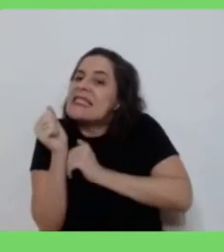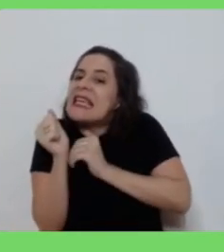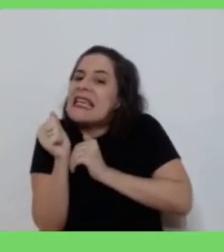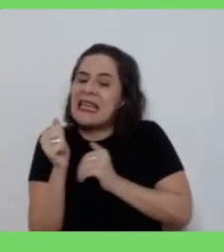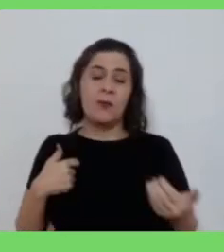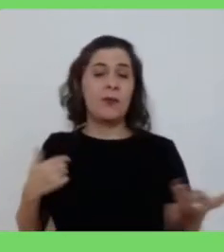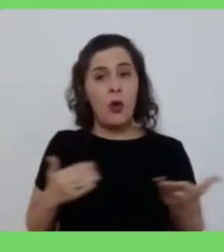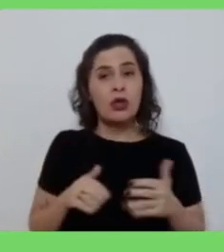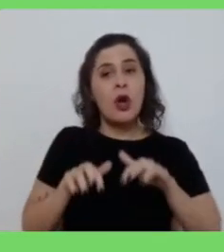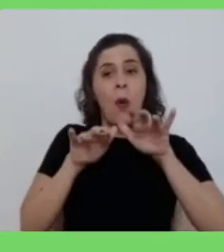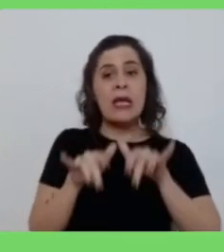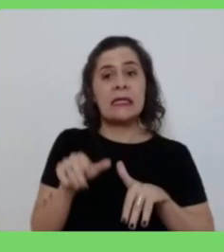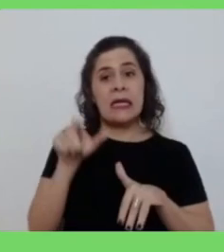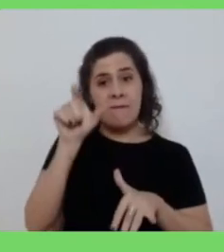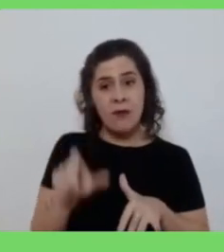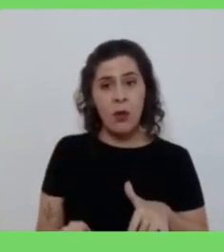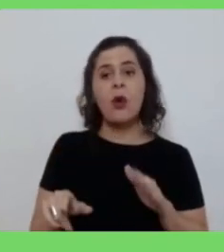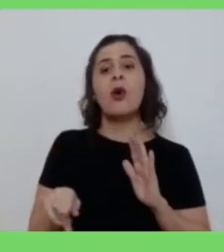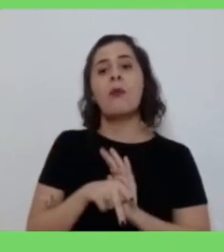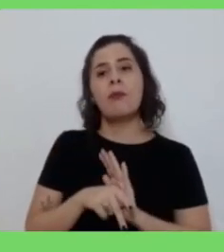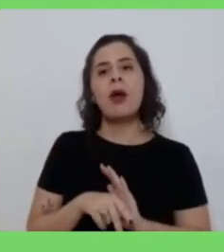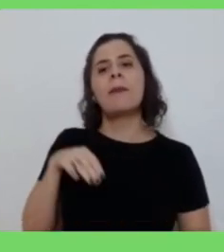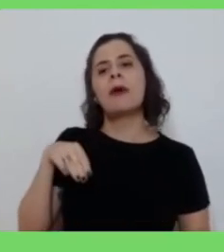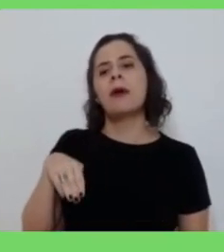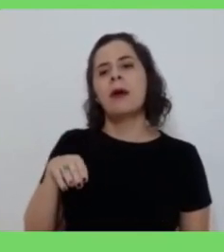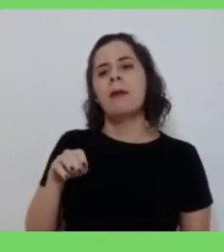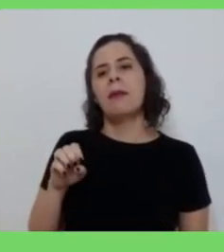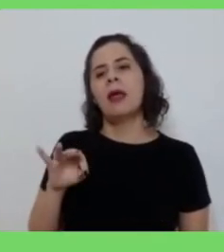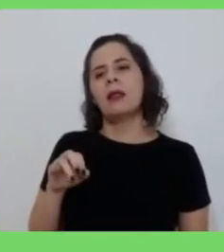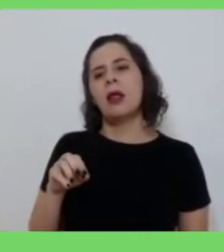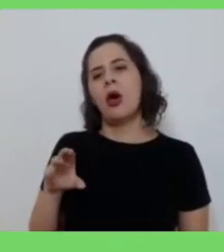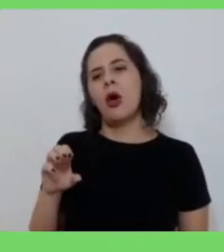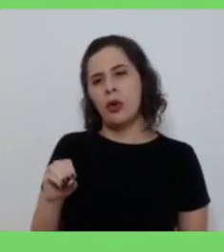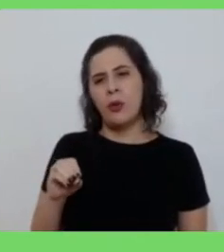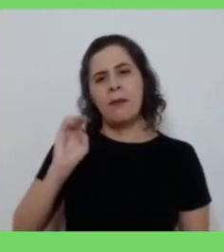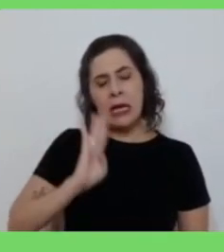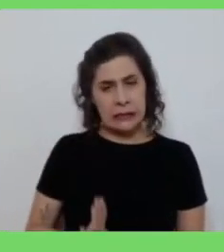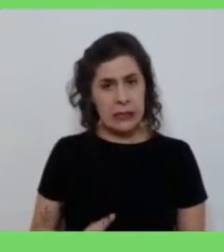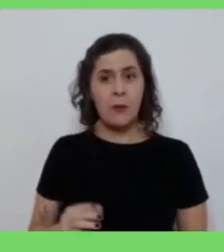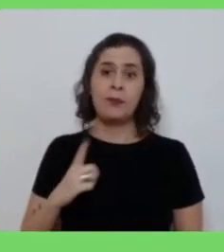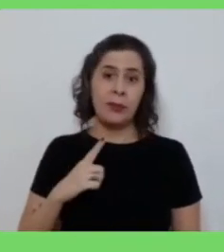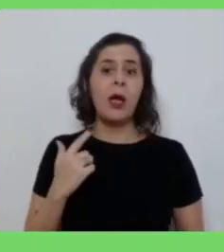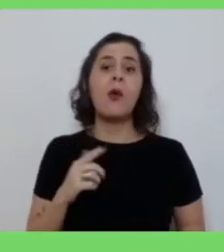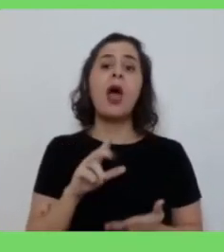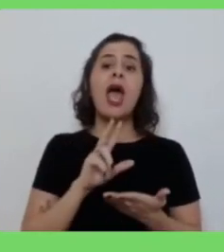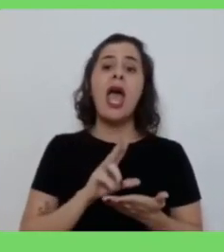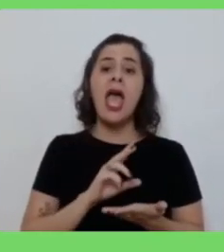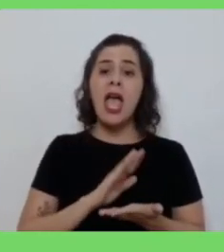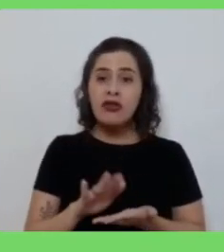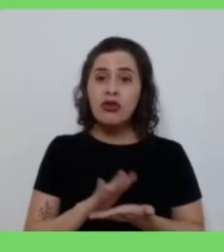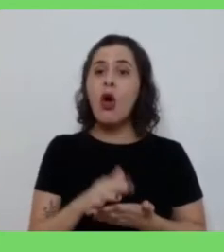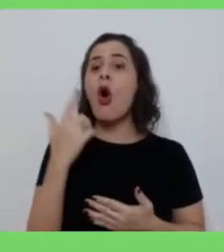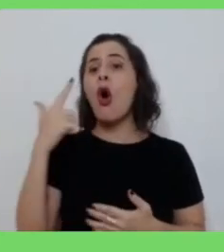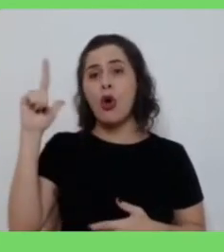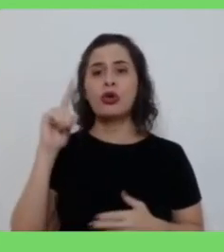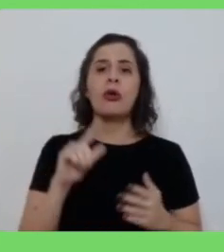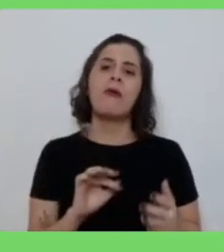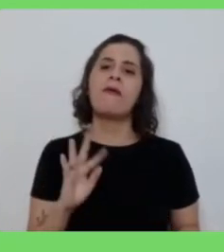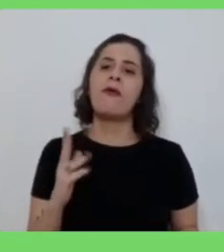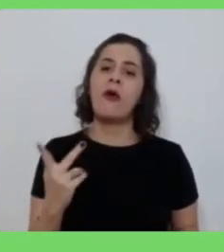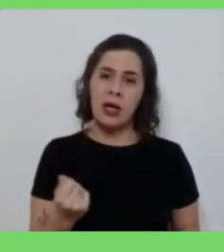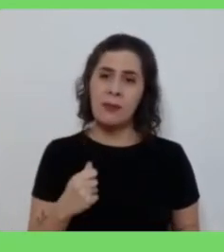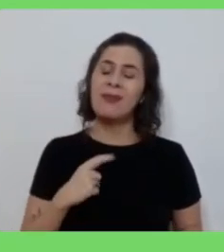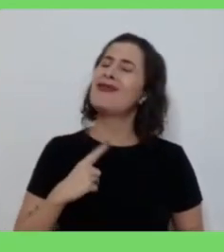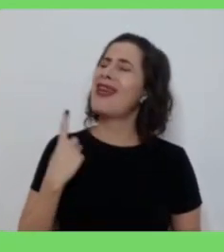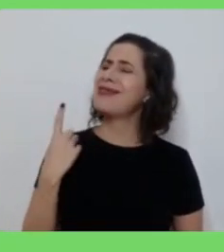colunista do plantão do meteoro Brasil que é um canal de YouTube sou editor também de um outro canal chamado folha Democrata estou há 10 anos